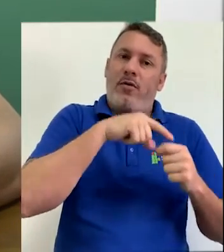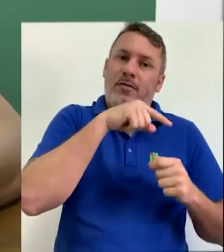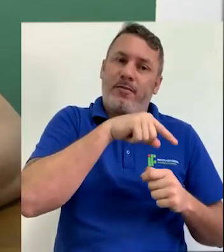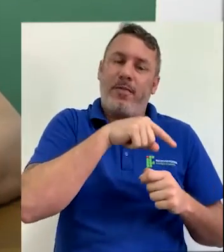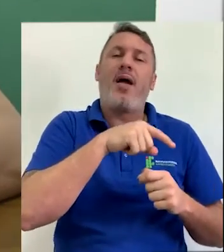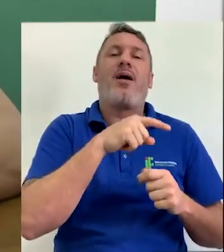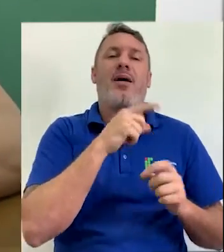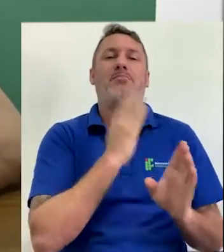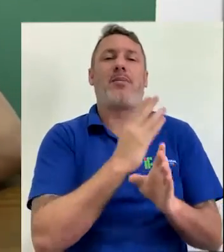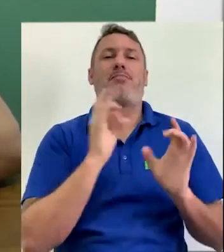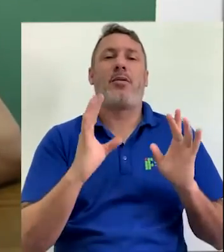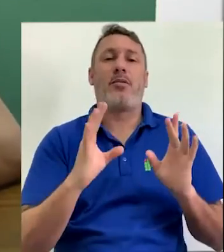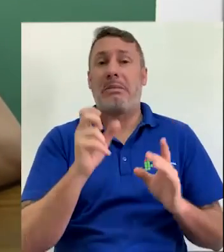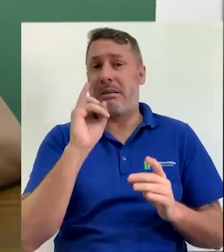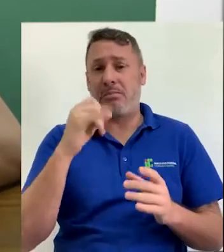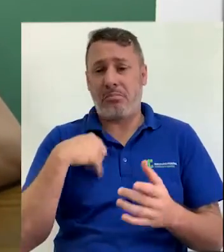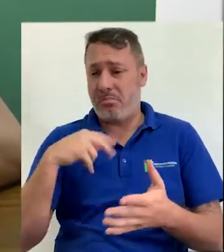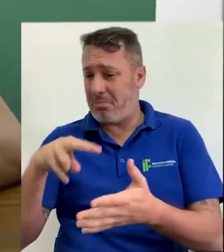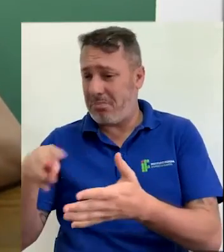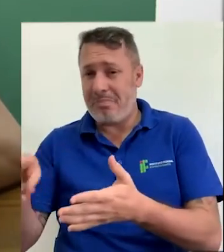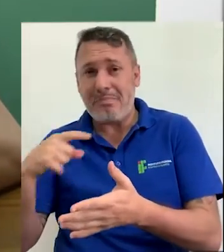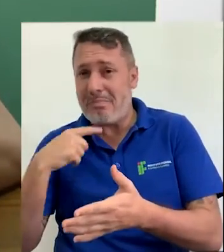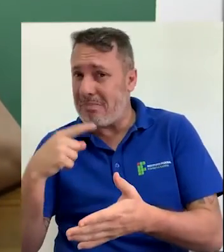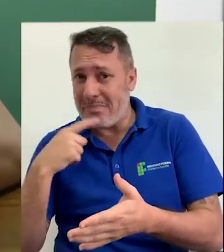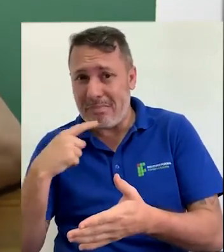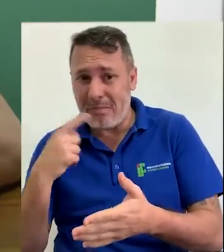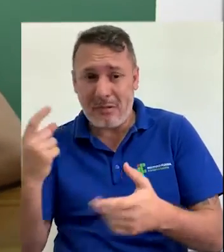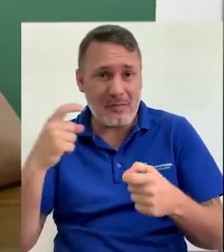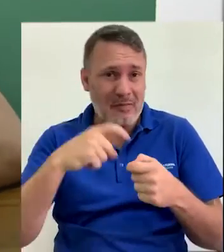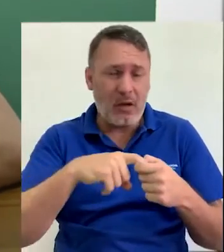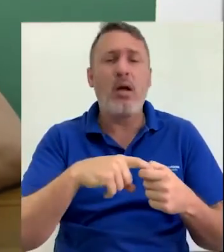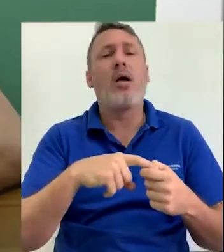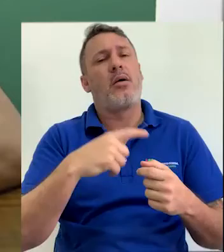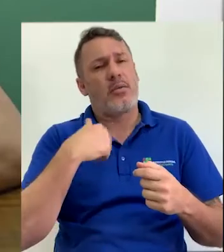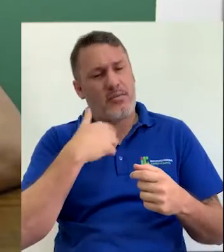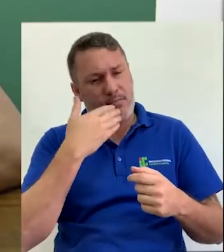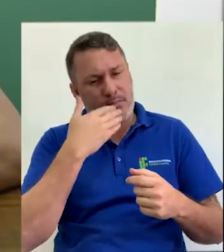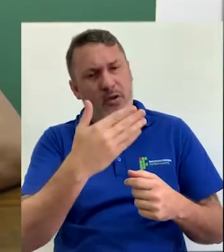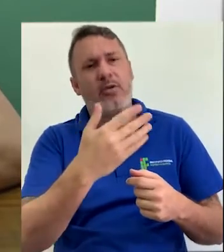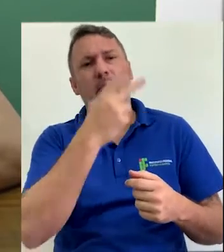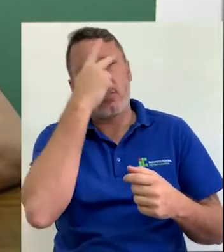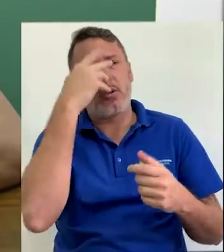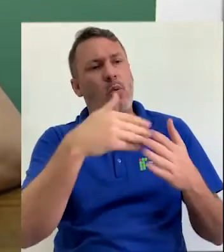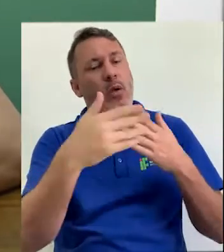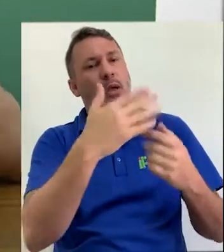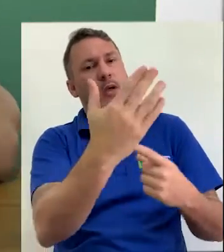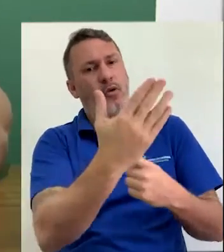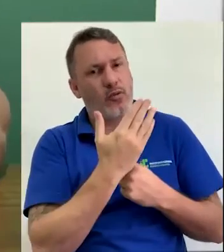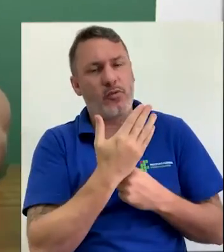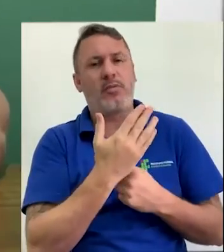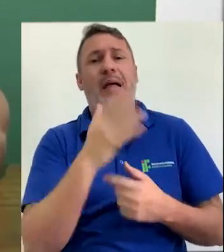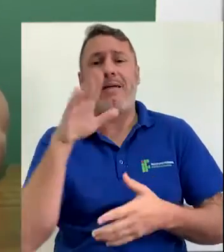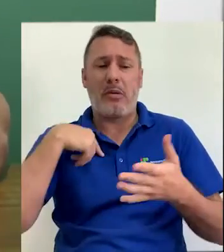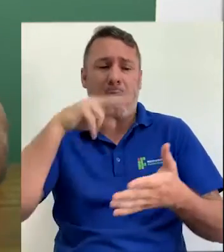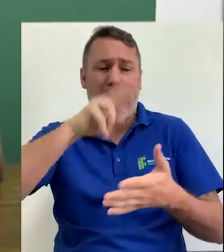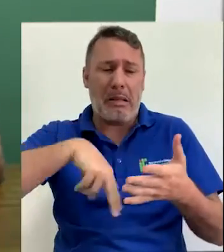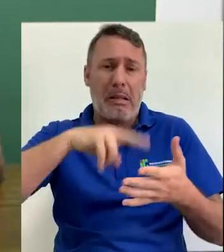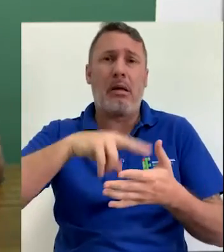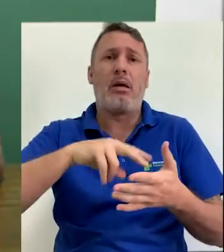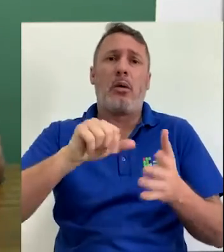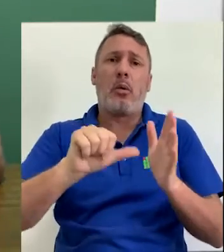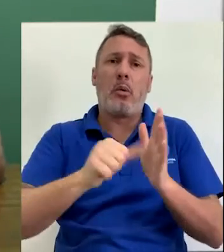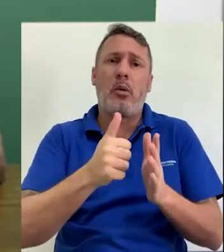peça uma ajuda caso você não entenda novamente ao ler pela segunda e pela terceira vez. Mas não confia